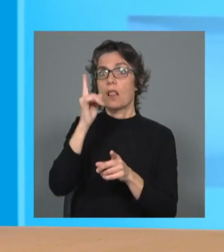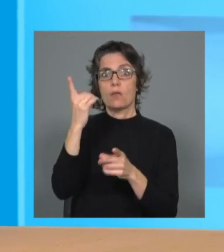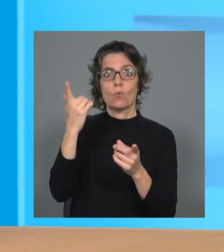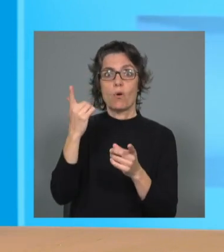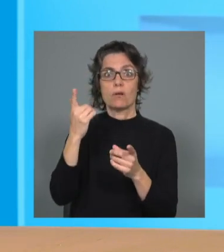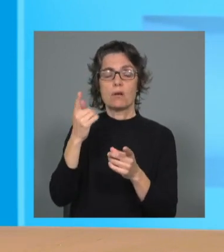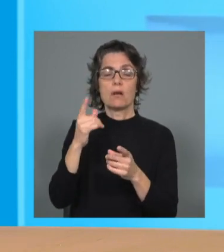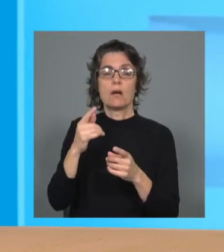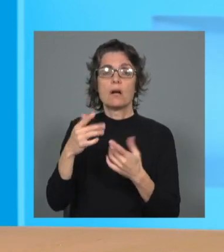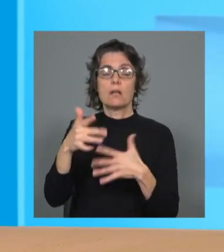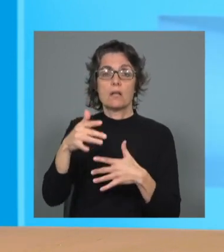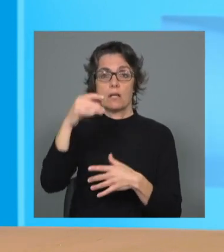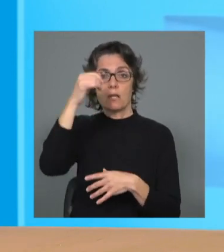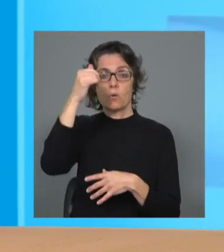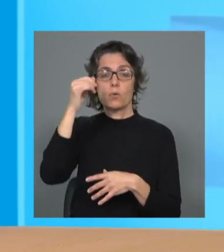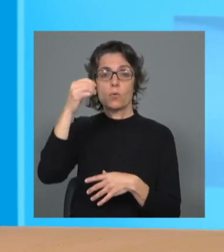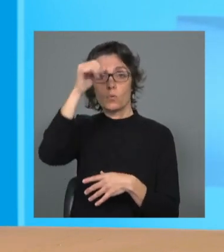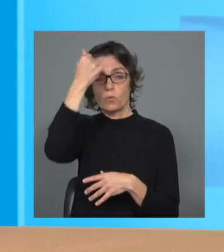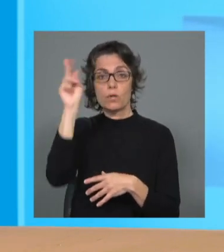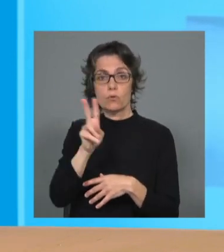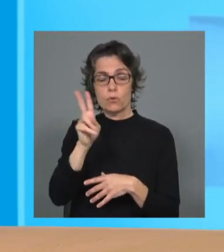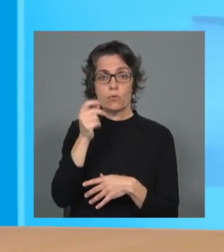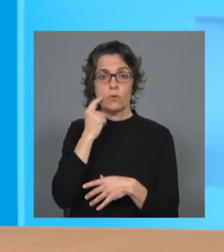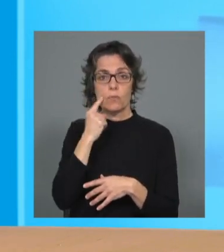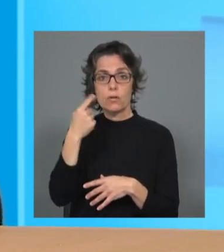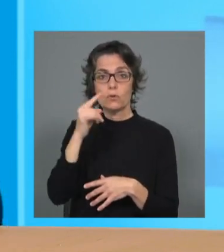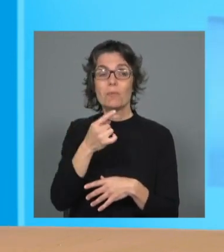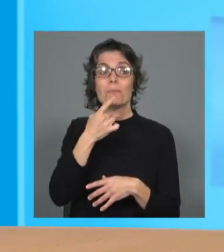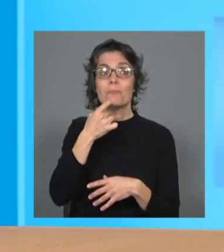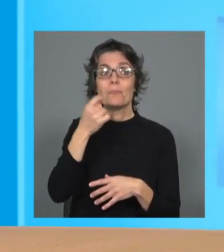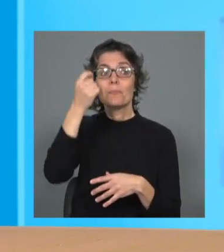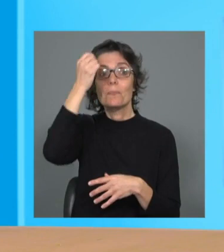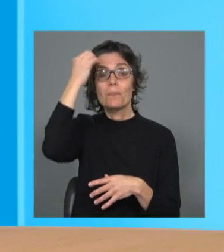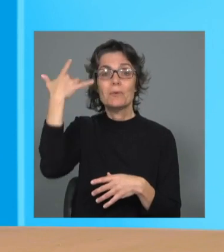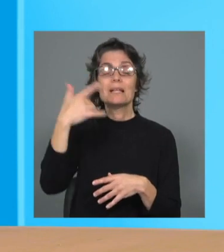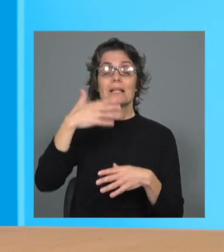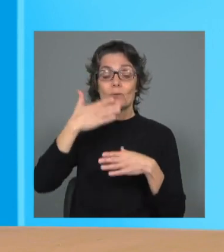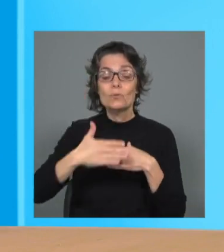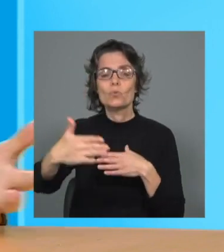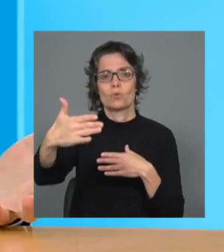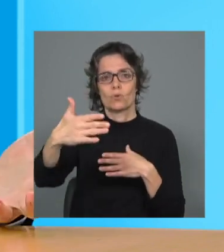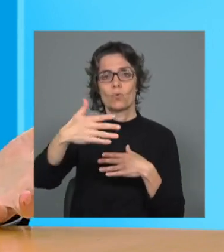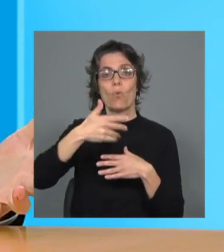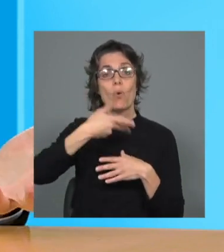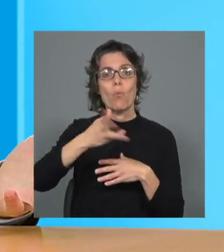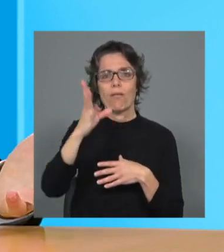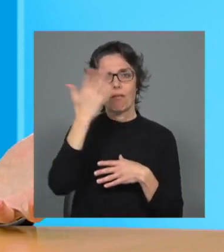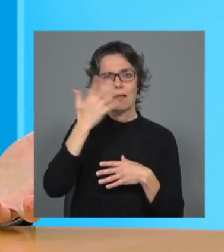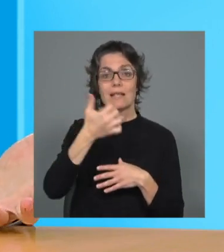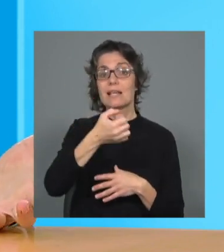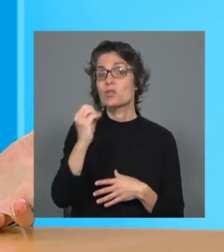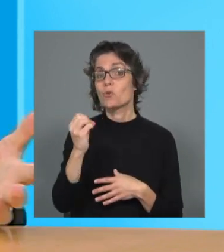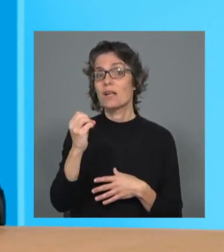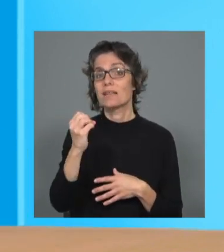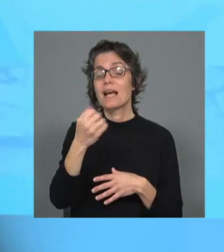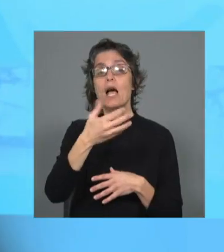terminam na oitava da Páscoa, no segundo domingo, e fazer compreender que são 50 dias. Durante esses 50 dias temos que fazer Páscoa, temos que fazer